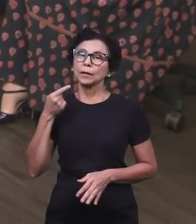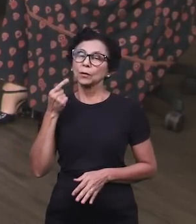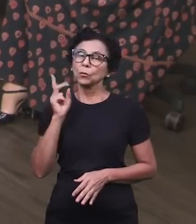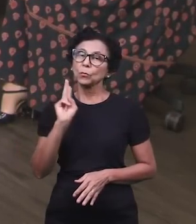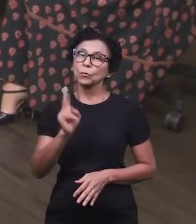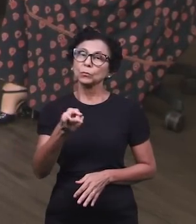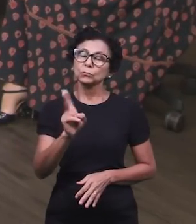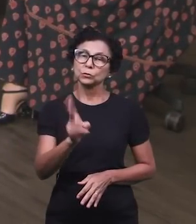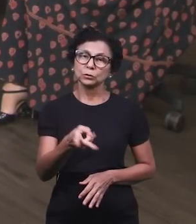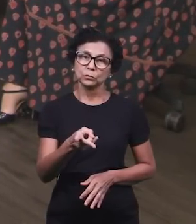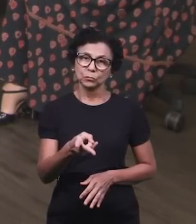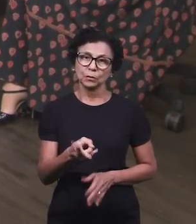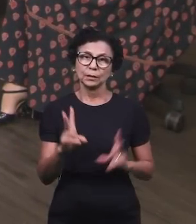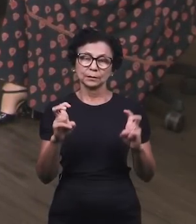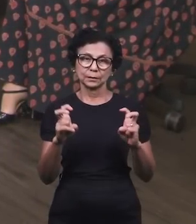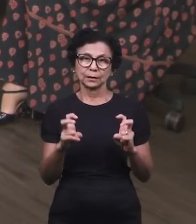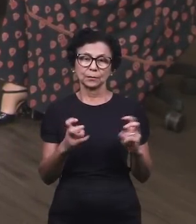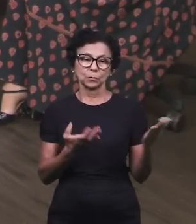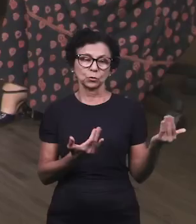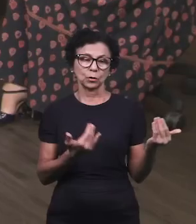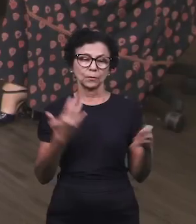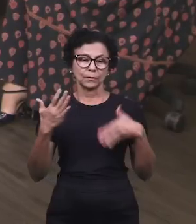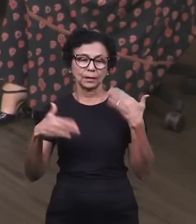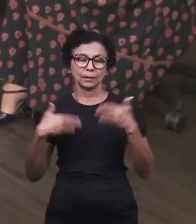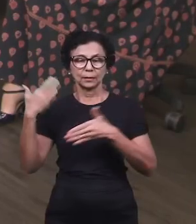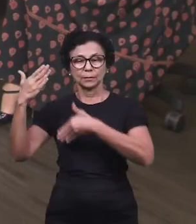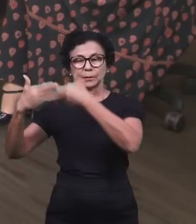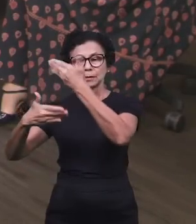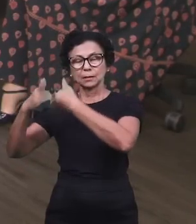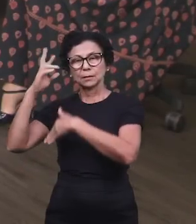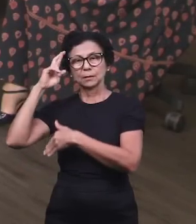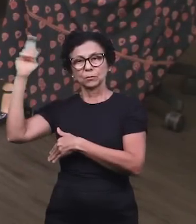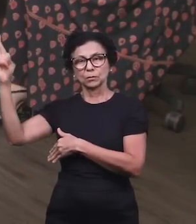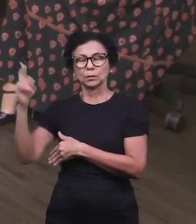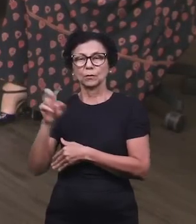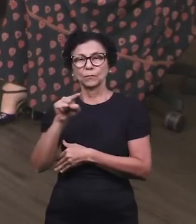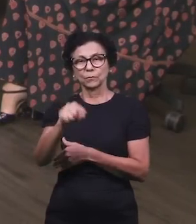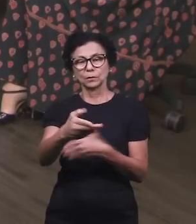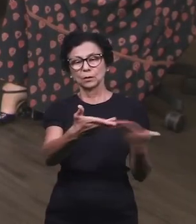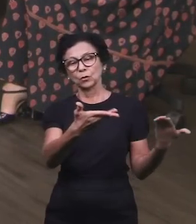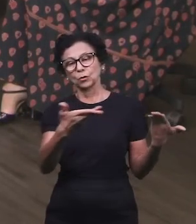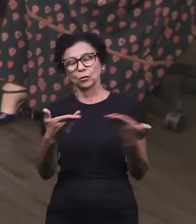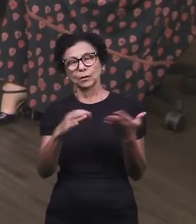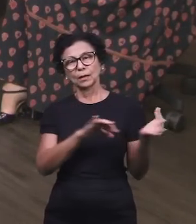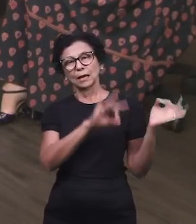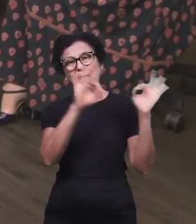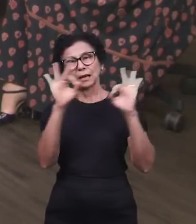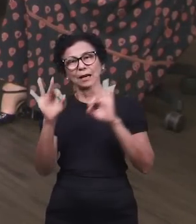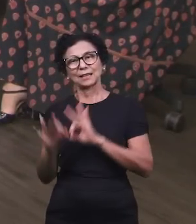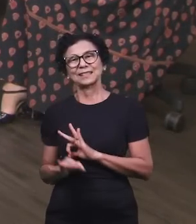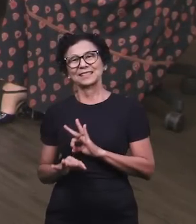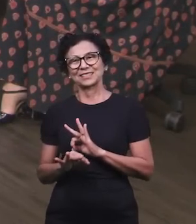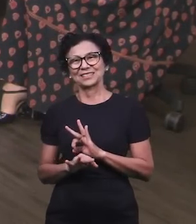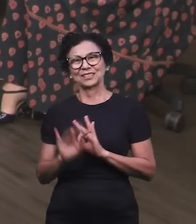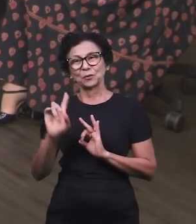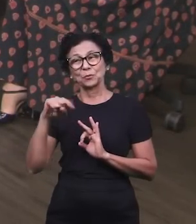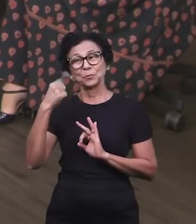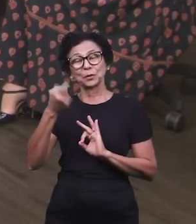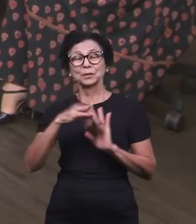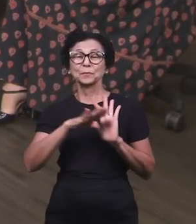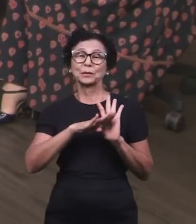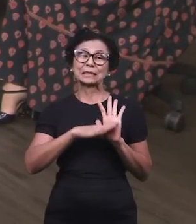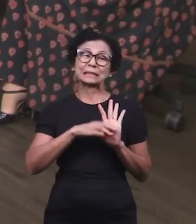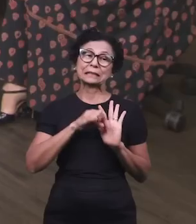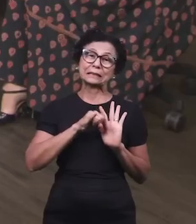tema sobre a alegria do Senhor na vida do jovem. Você já é o nosso convidado para assistir a edição que vem do programa. E se por